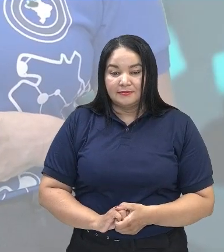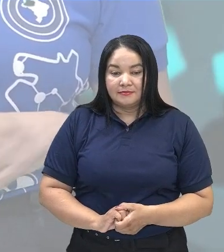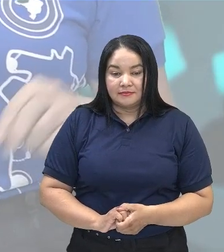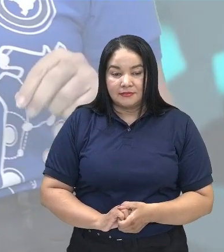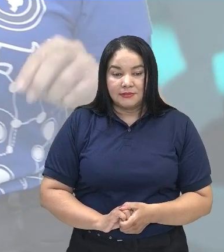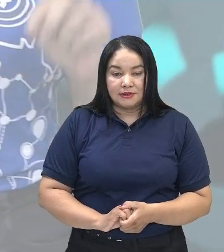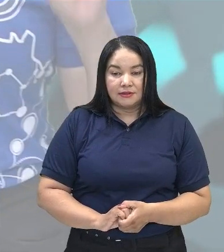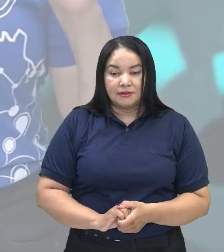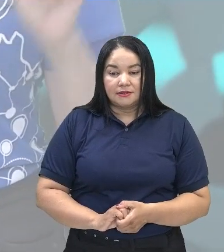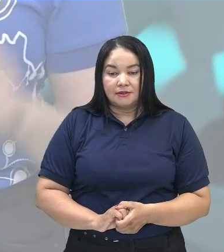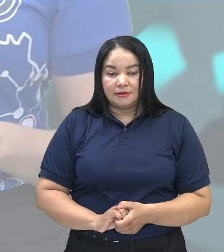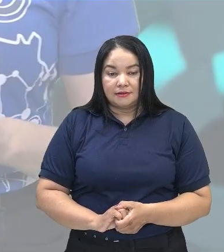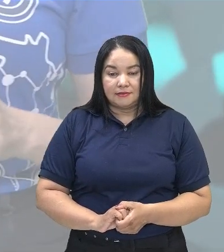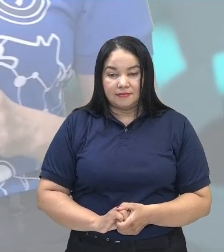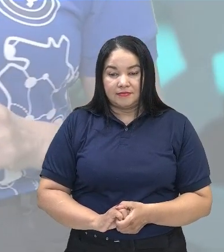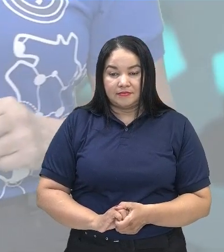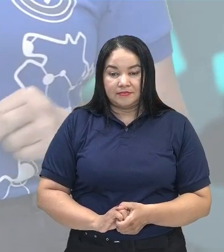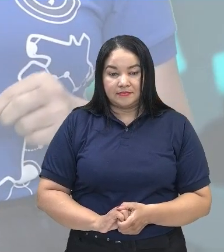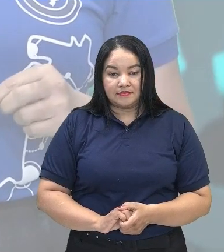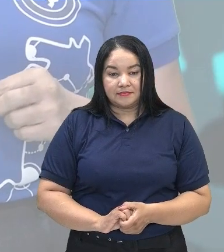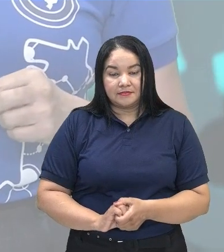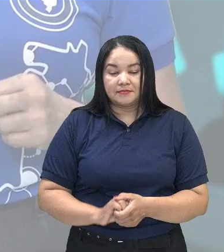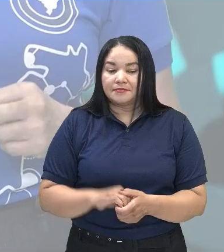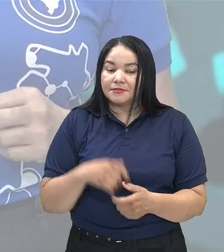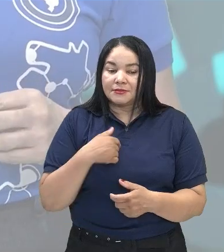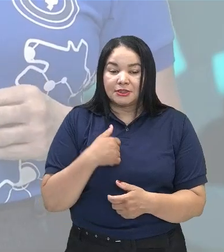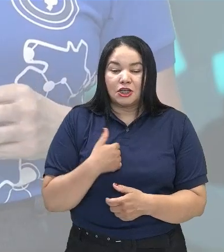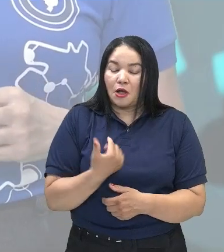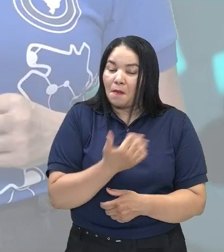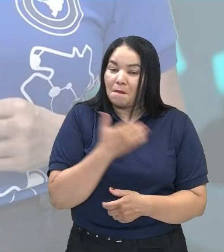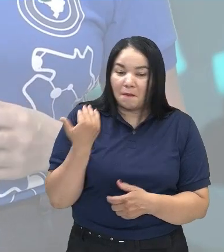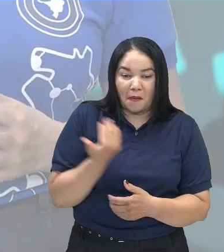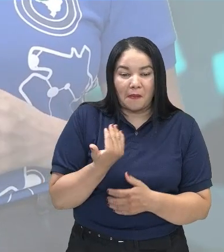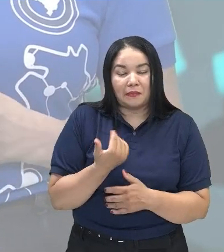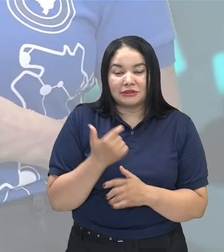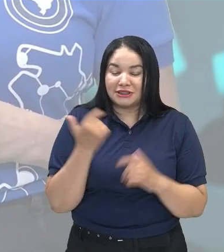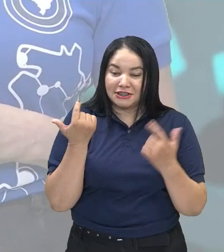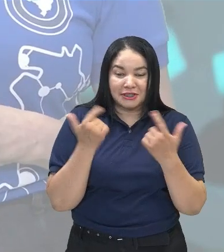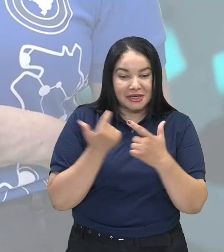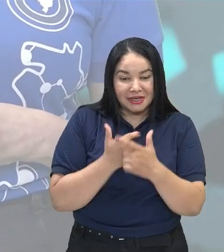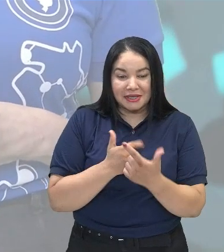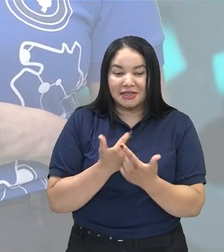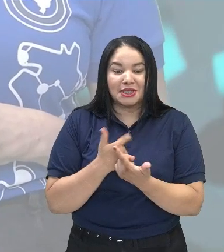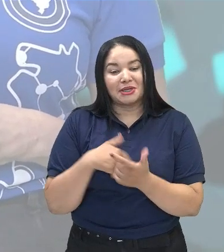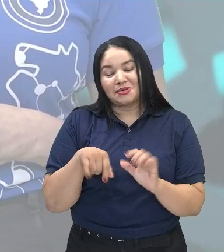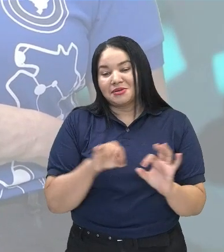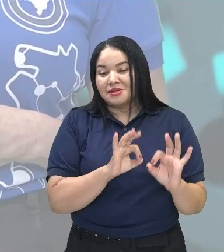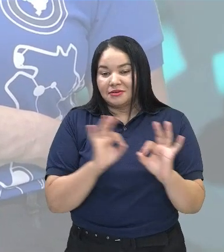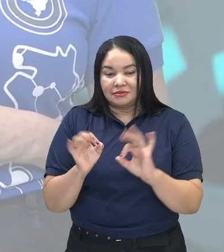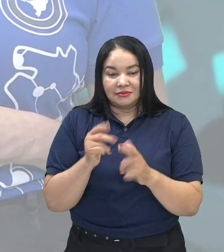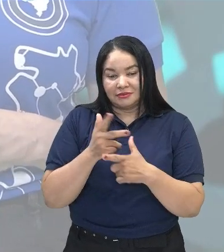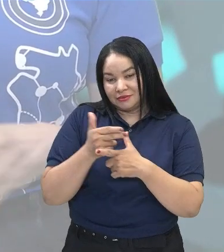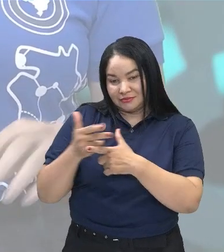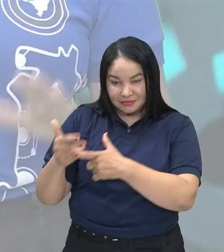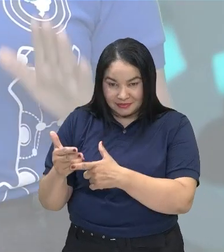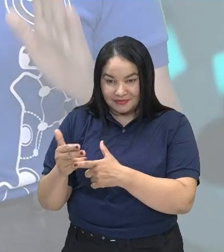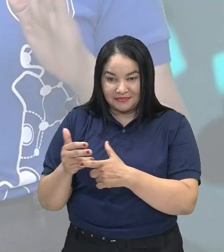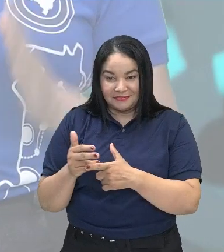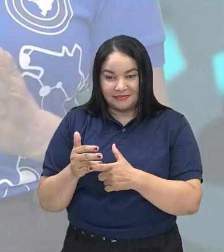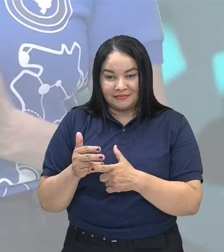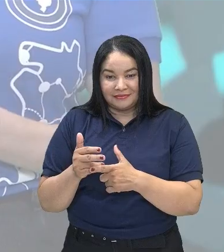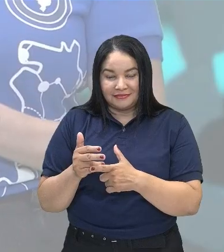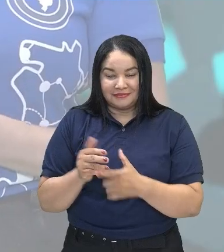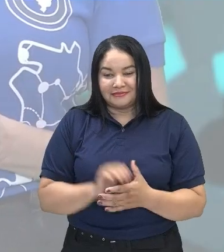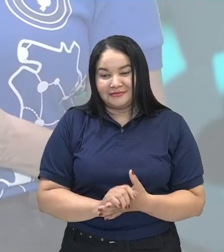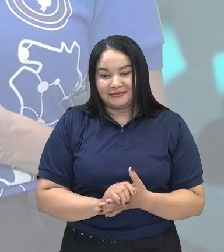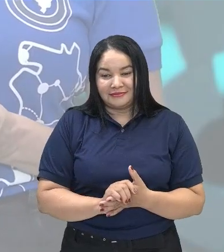situação. Eu morro de rir quando assisto a esta série.